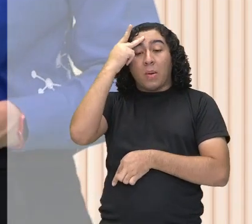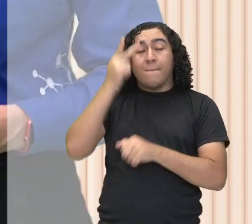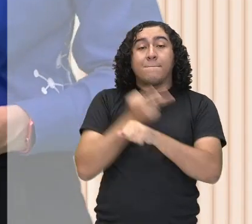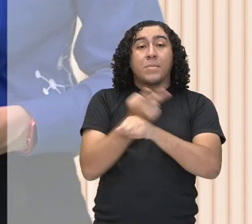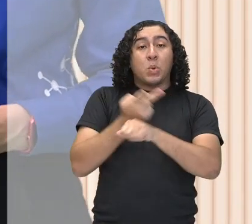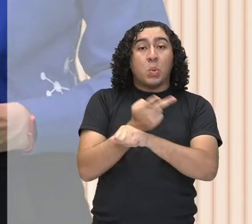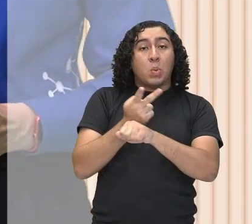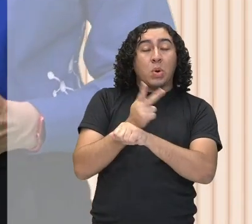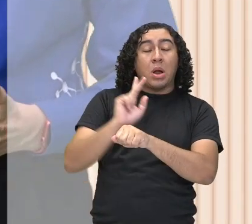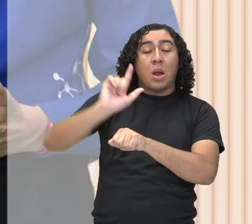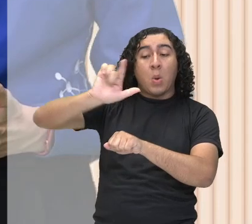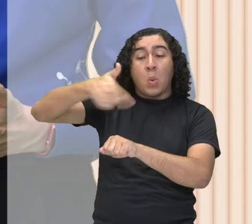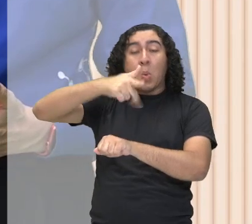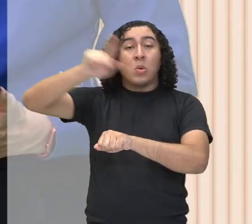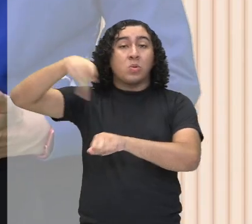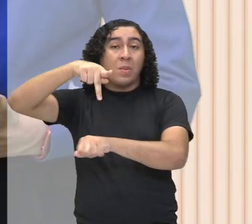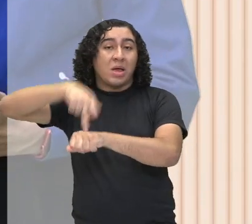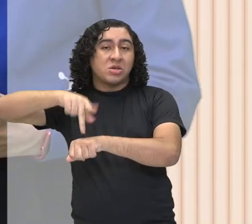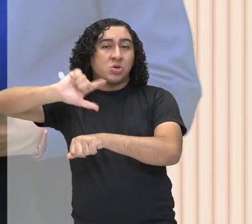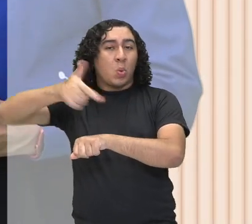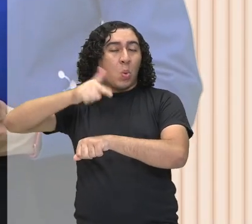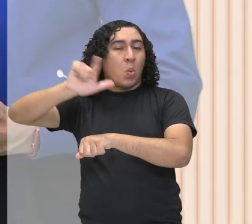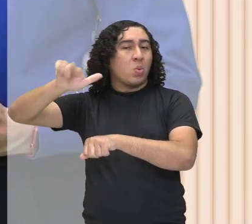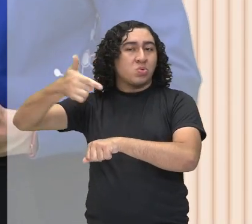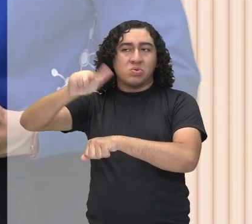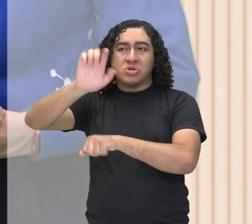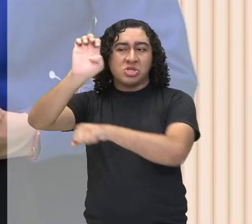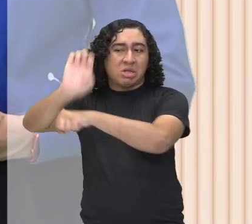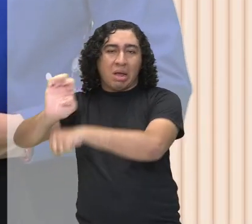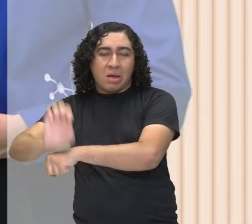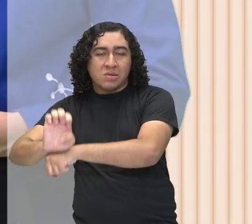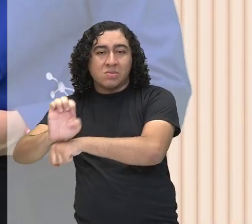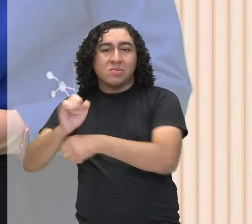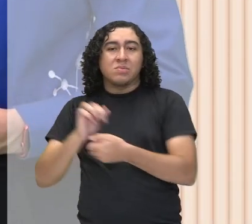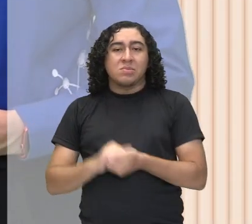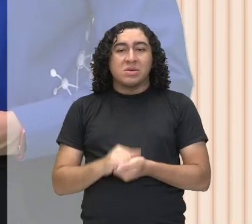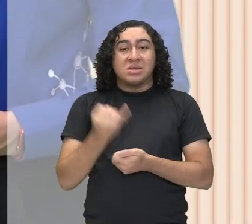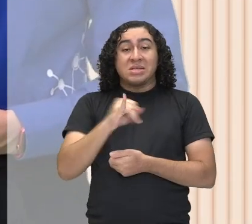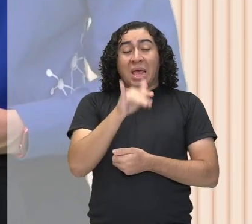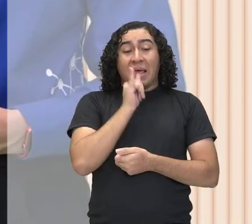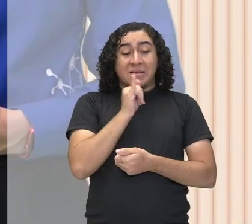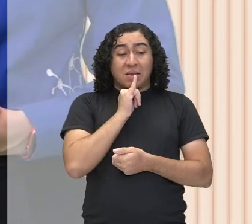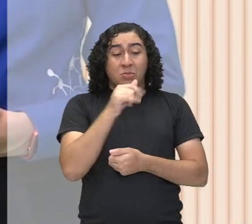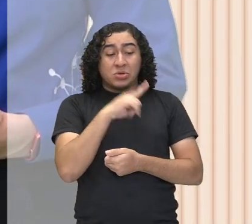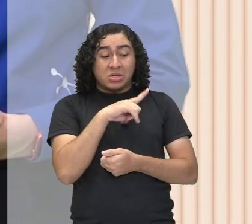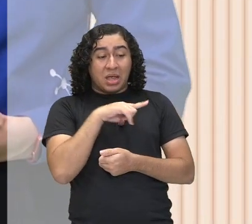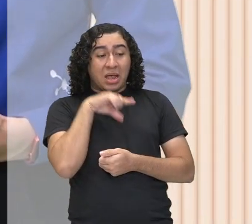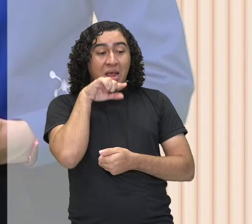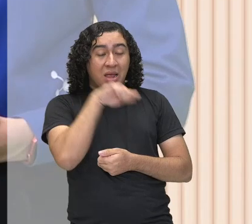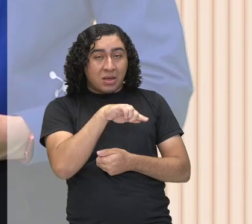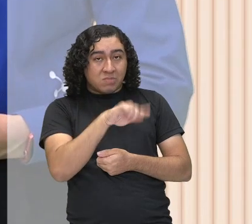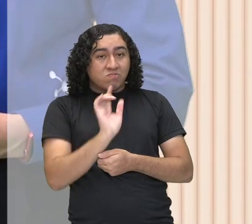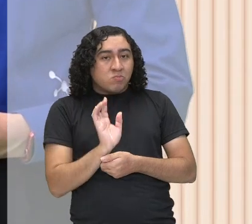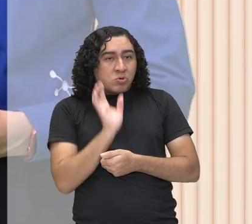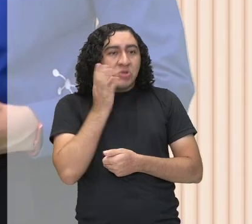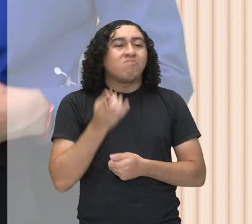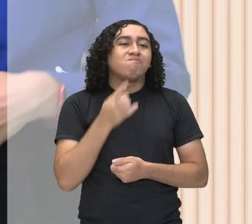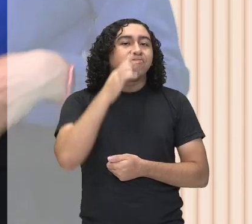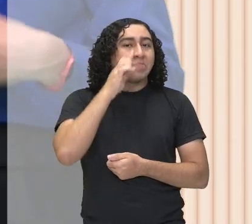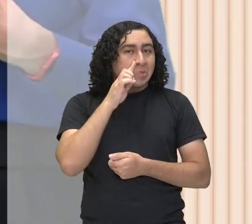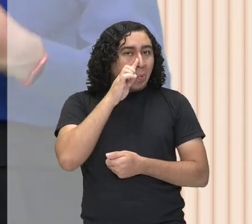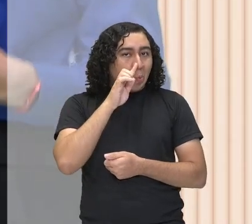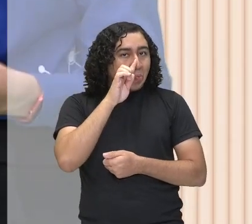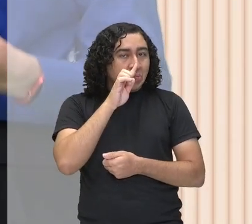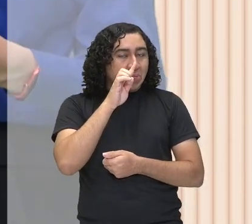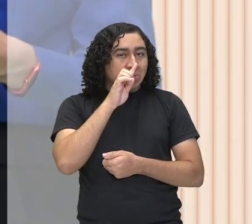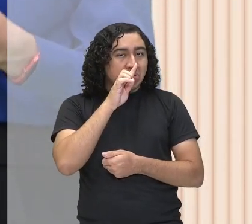países em busca de segurança, né? Então, se você está ali com uma ameaça, uma condição da própria natureza, então